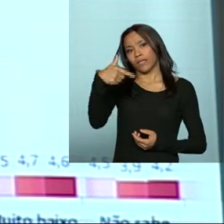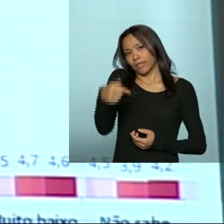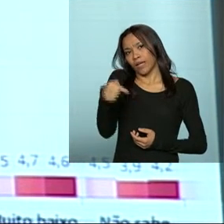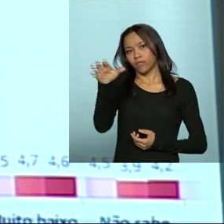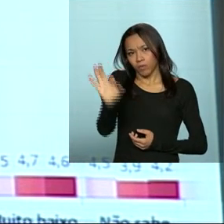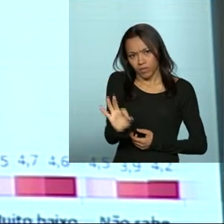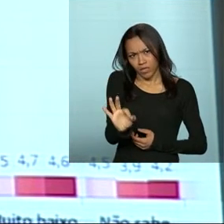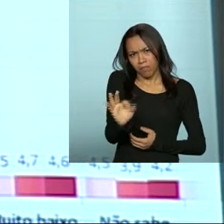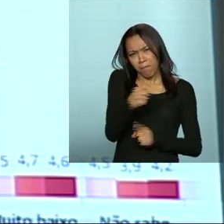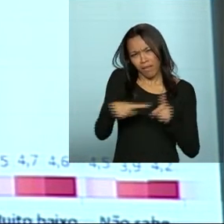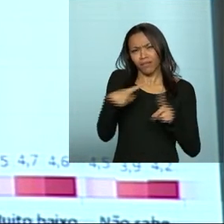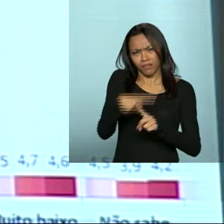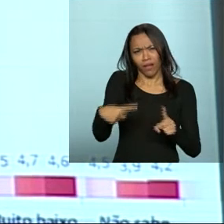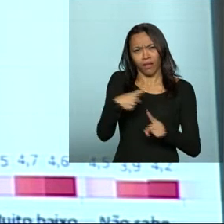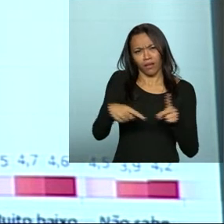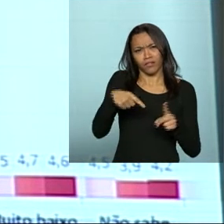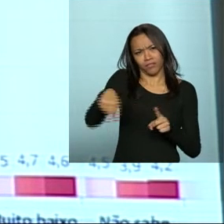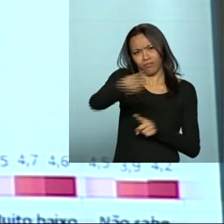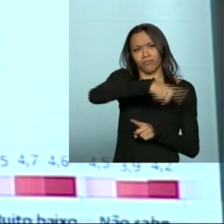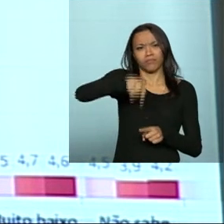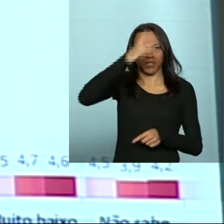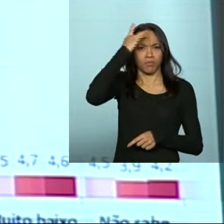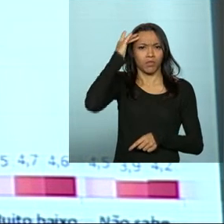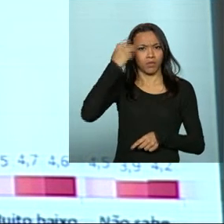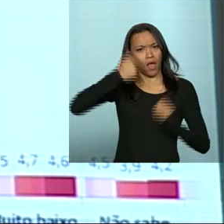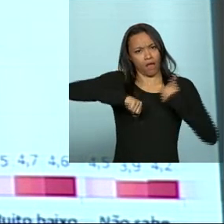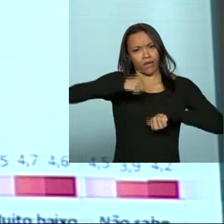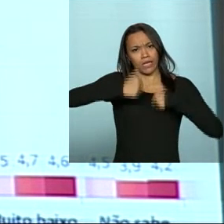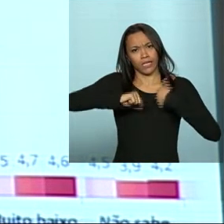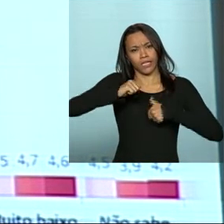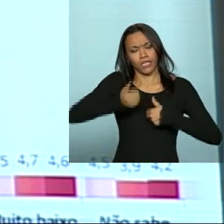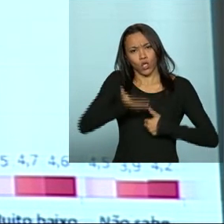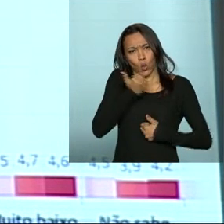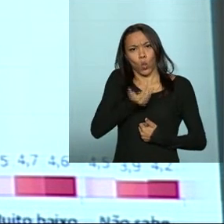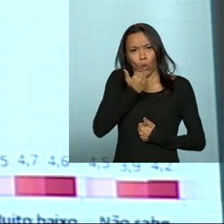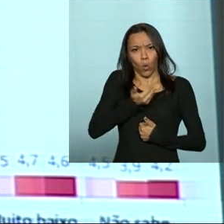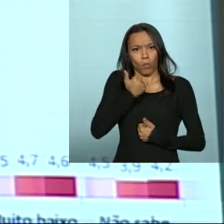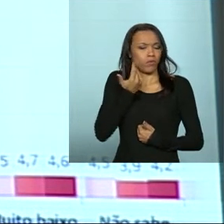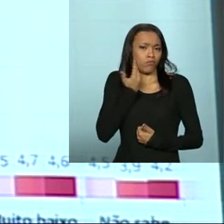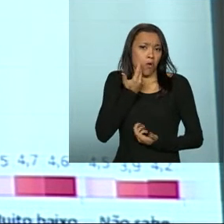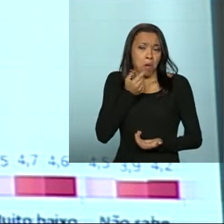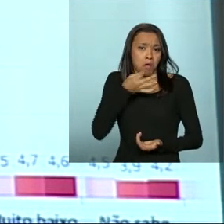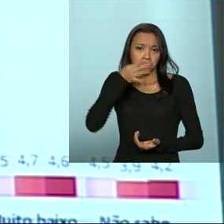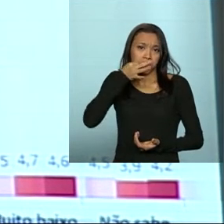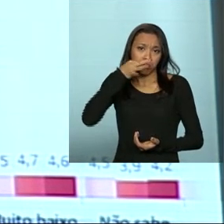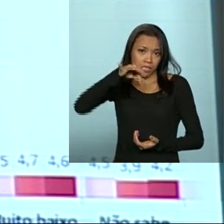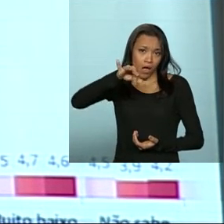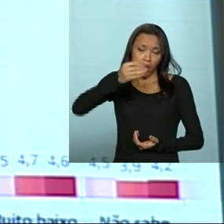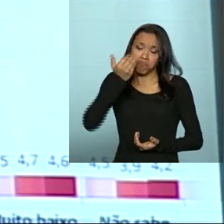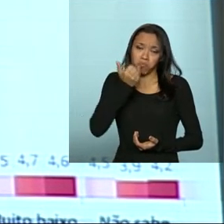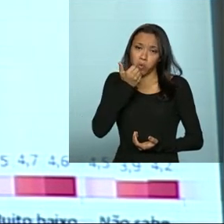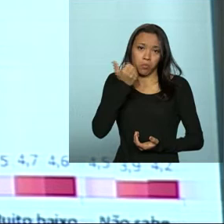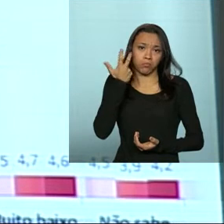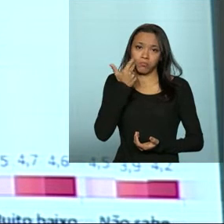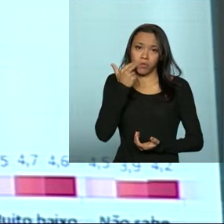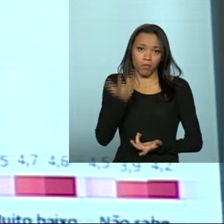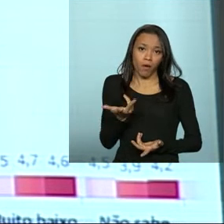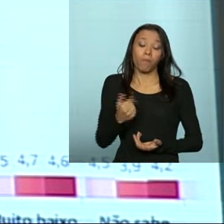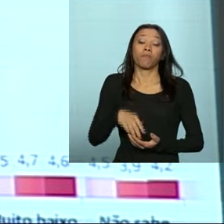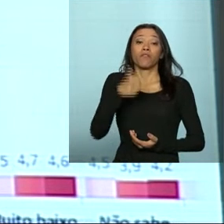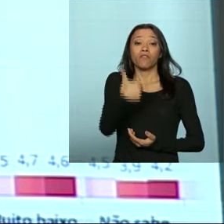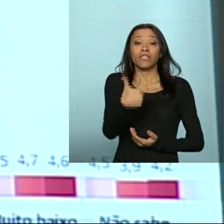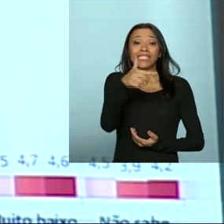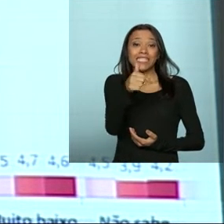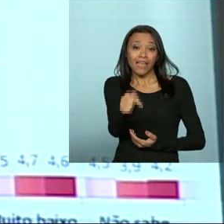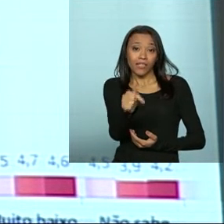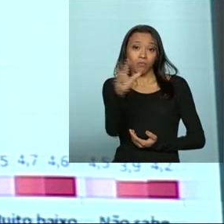47%, quase metade da população avalia que seu consumo é normal, é adequado,